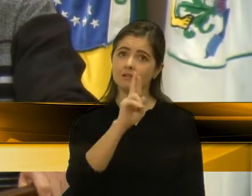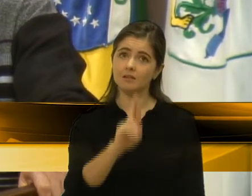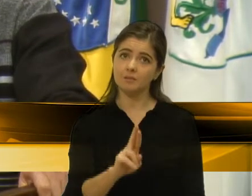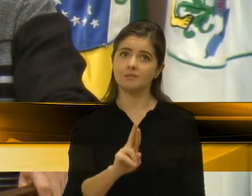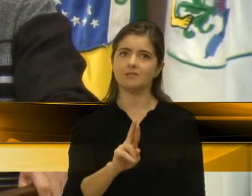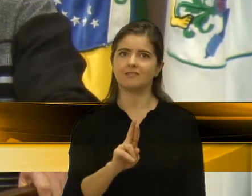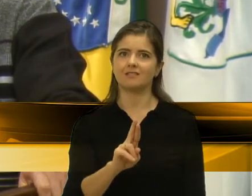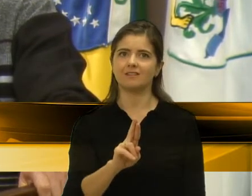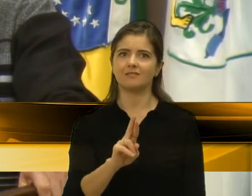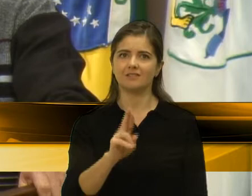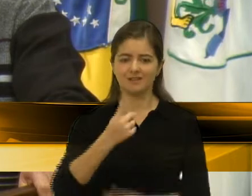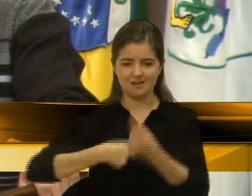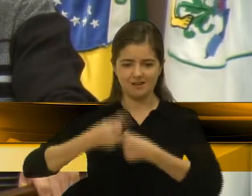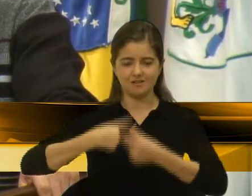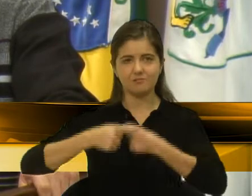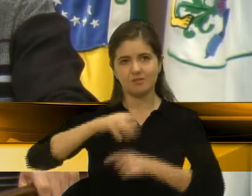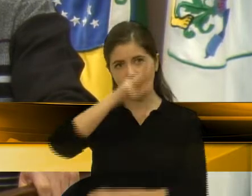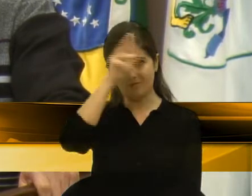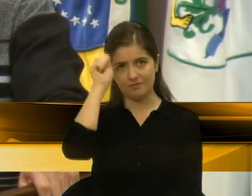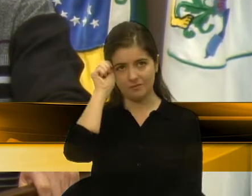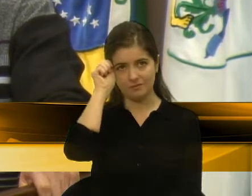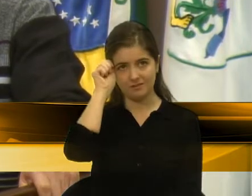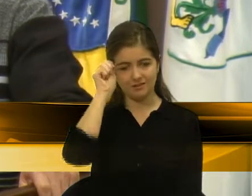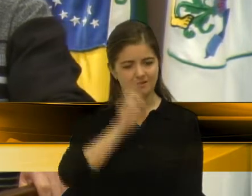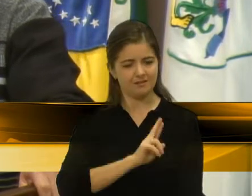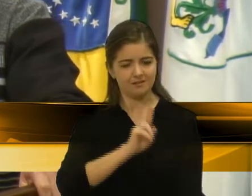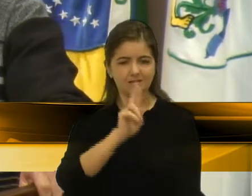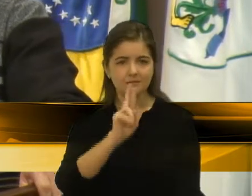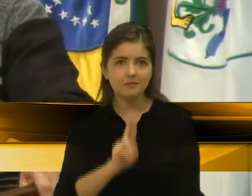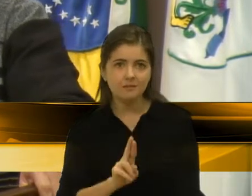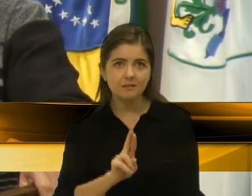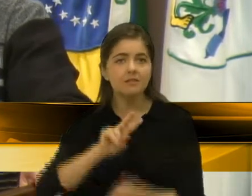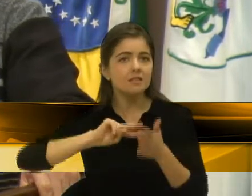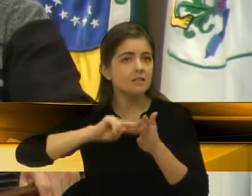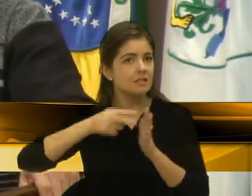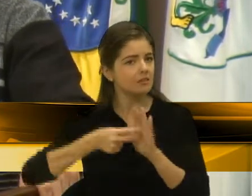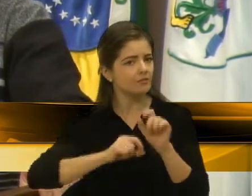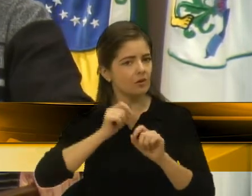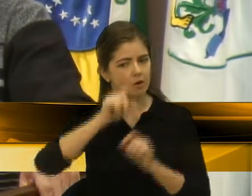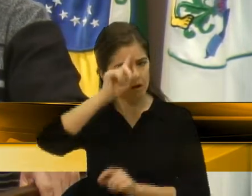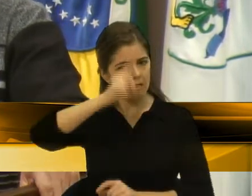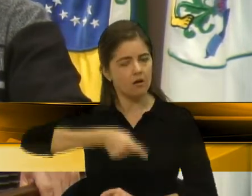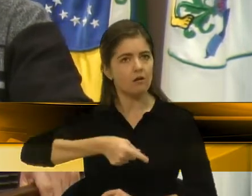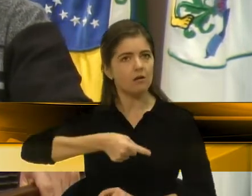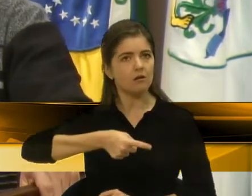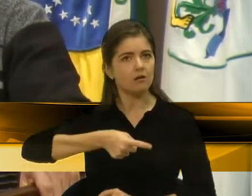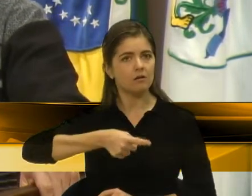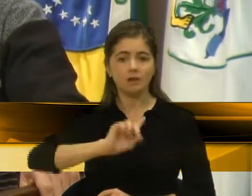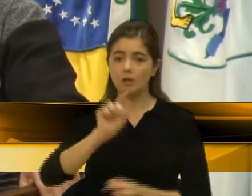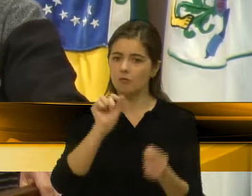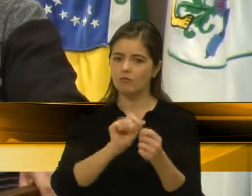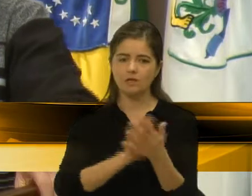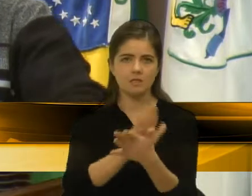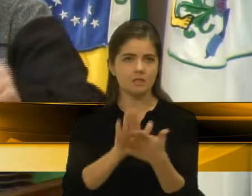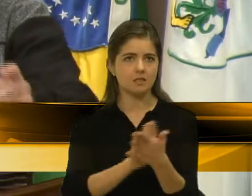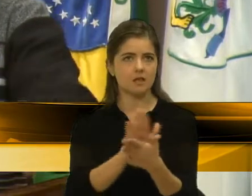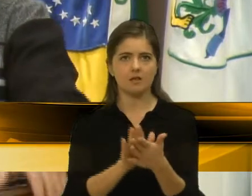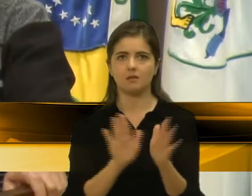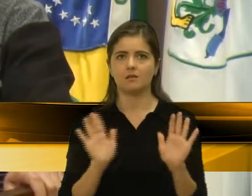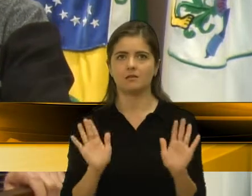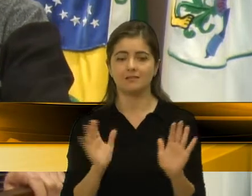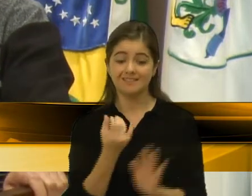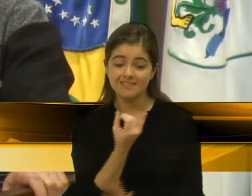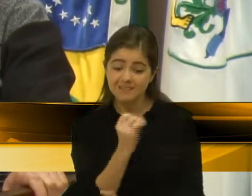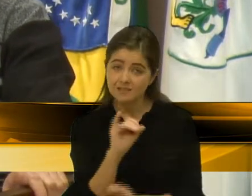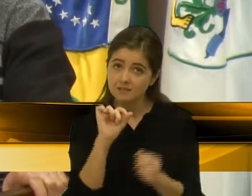falou em nome do governo. E quando se fala em nome do governo, é uma ordem, não faça nada. Se foi